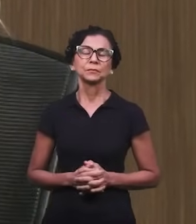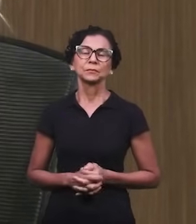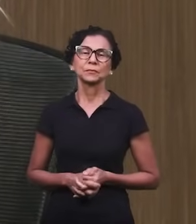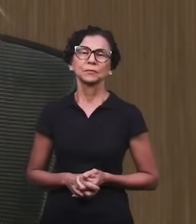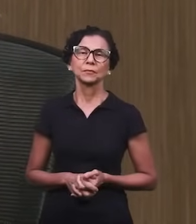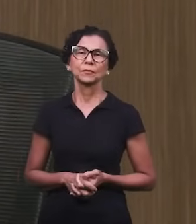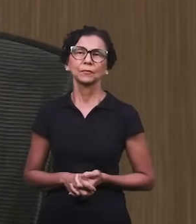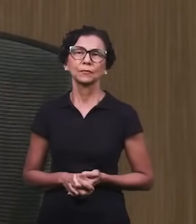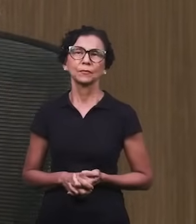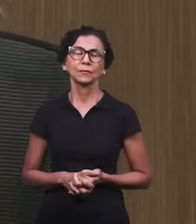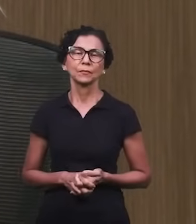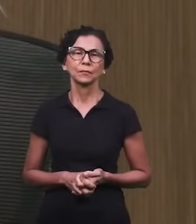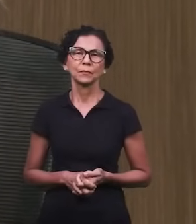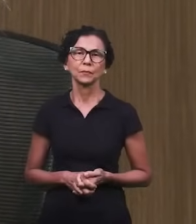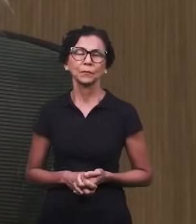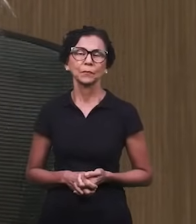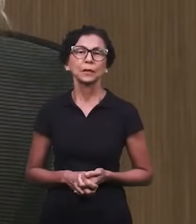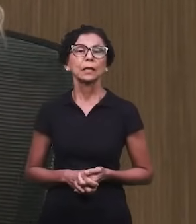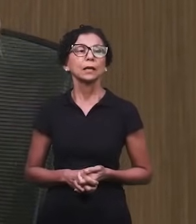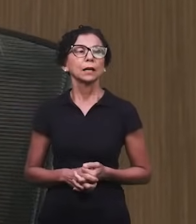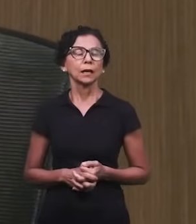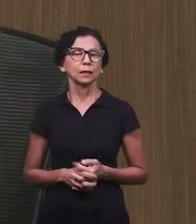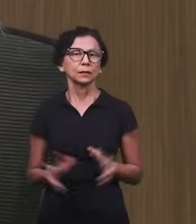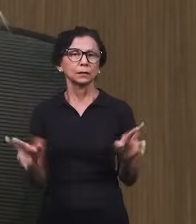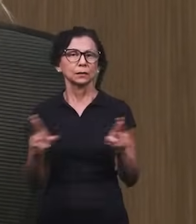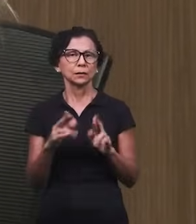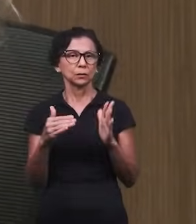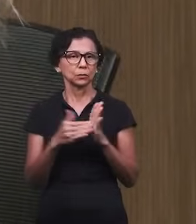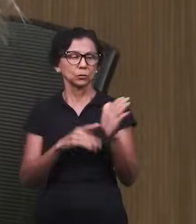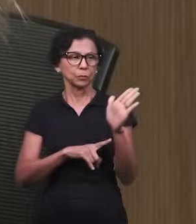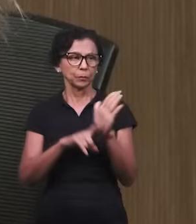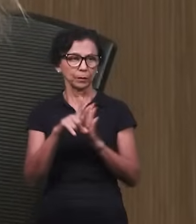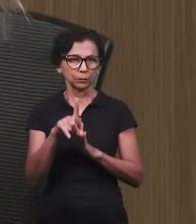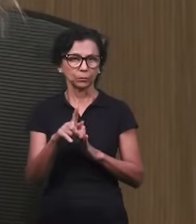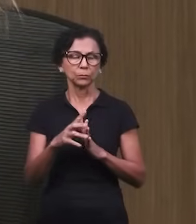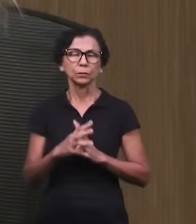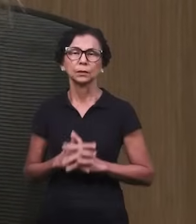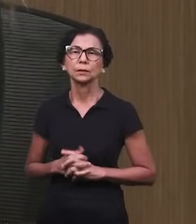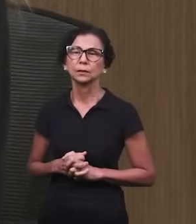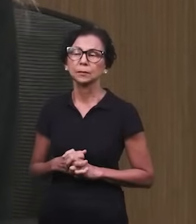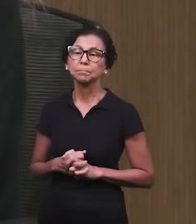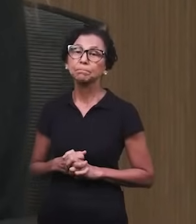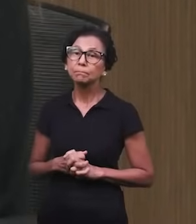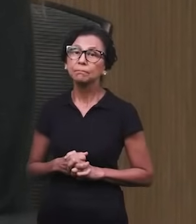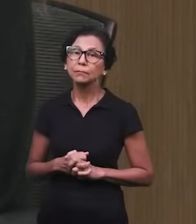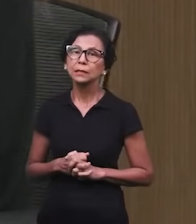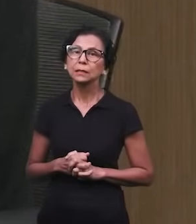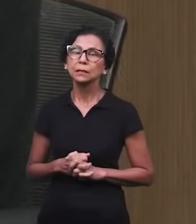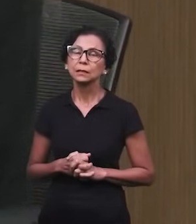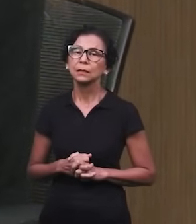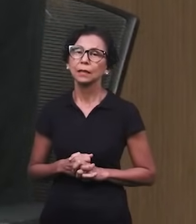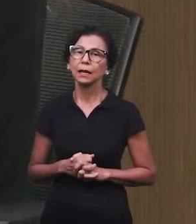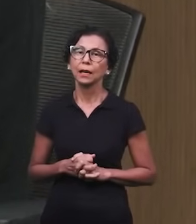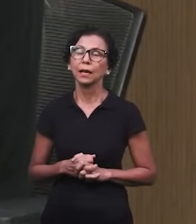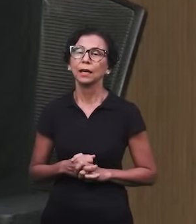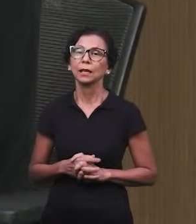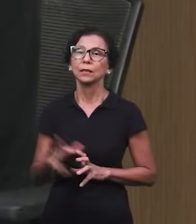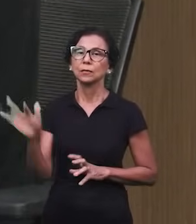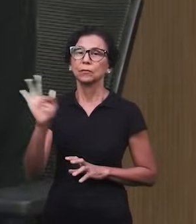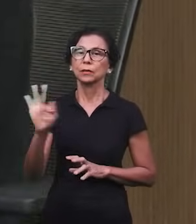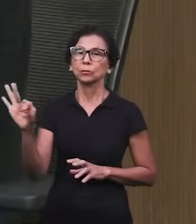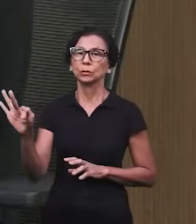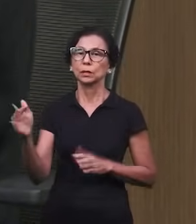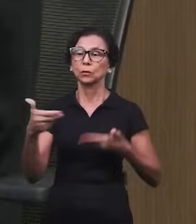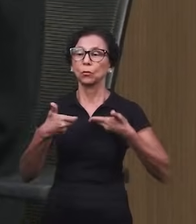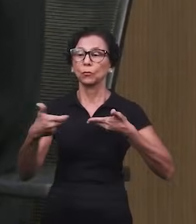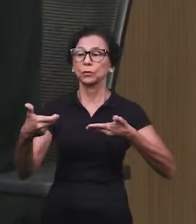aquela questão da última pergunta, também, só para ressaltar aqui, muitas vezes a gente também tem muitos convites na